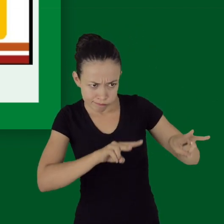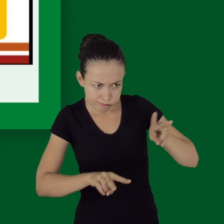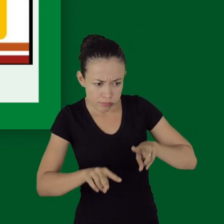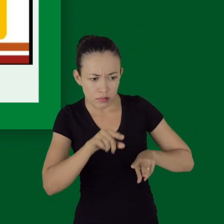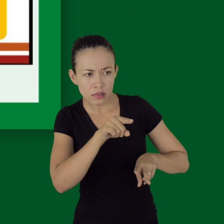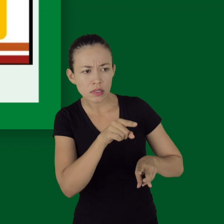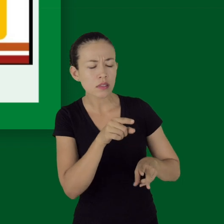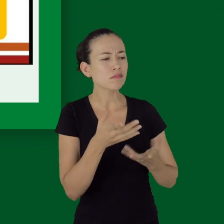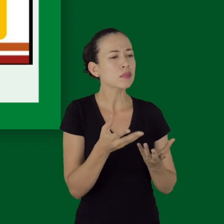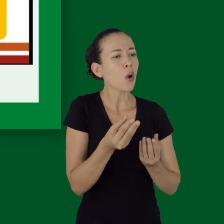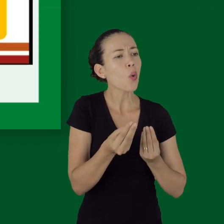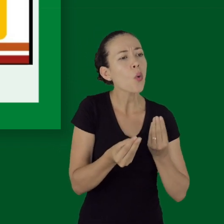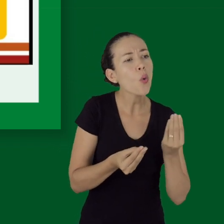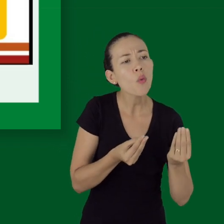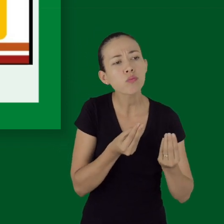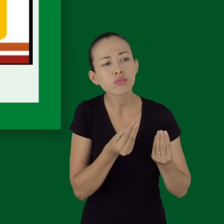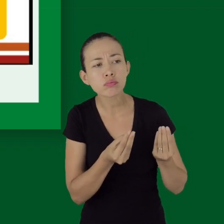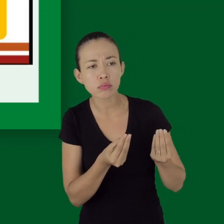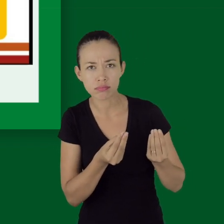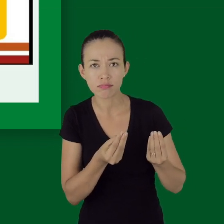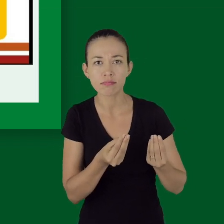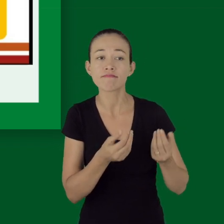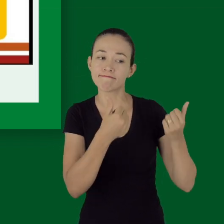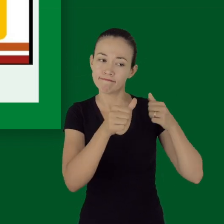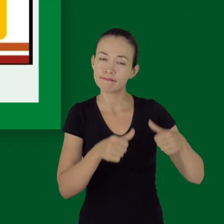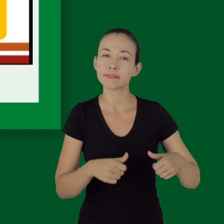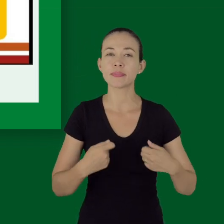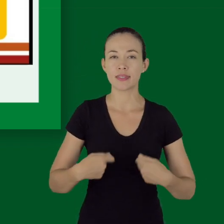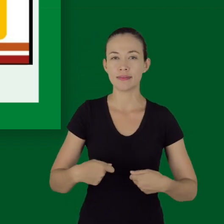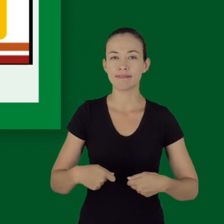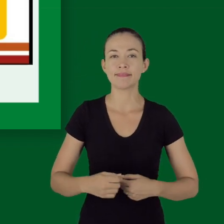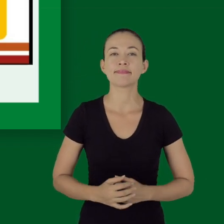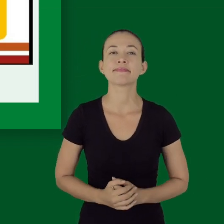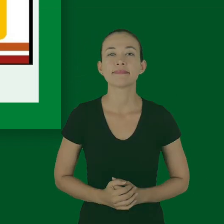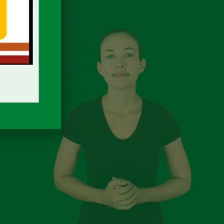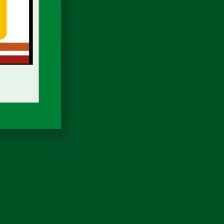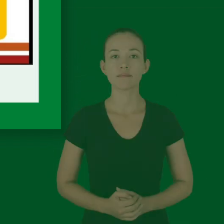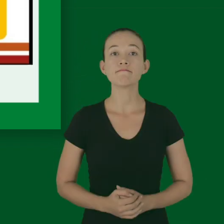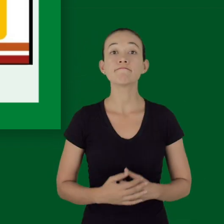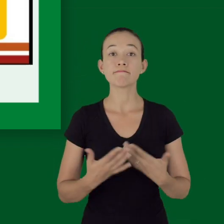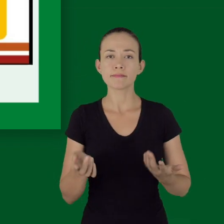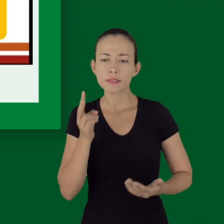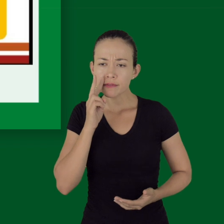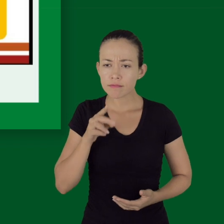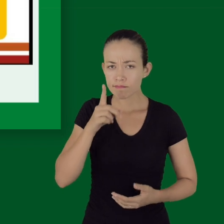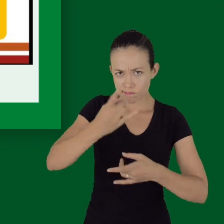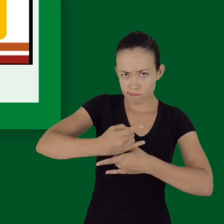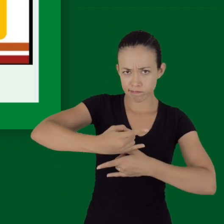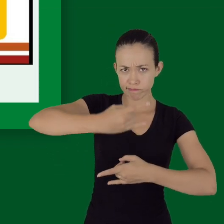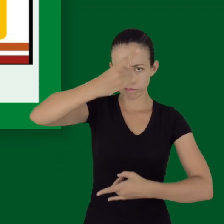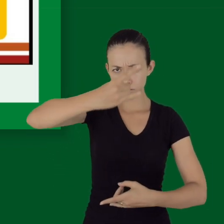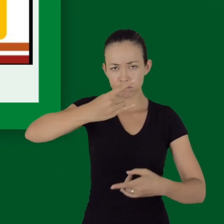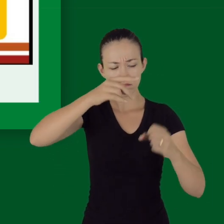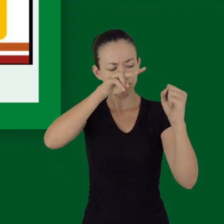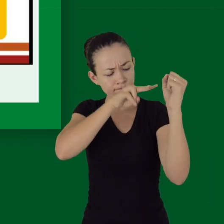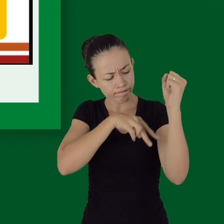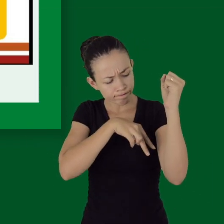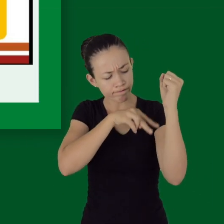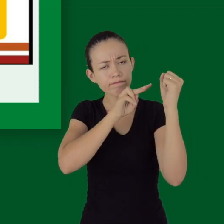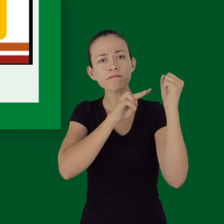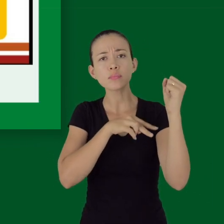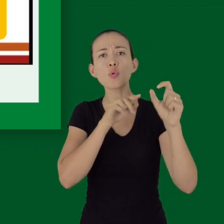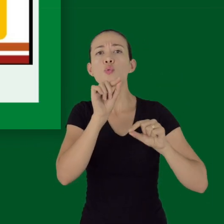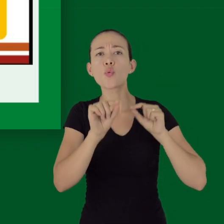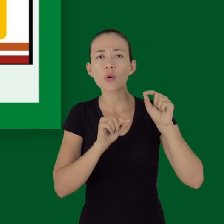diz especificamente a coluna vertebral, o que eu vou avaliar? Né? Então, nessa avaliação secundária, história, sempre reavaliar pupilas,